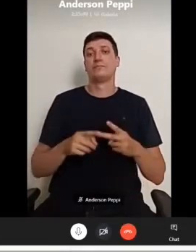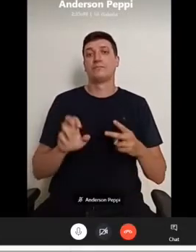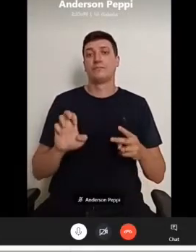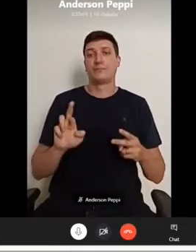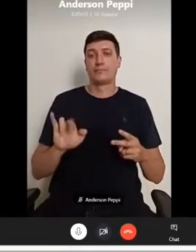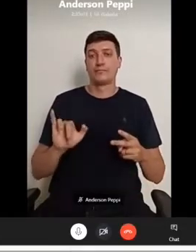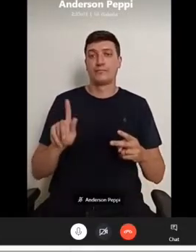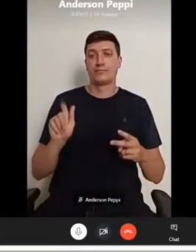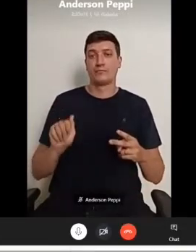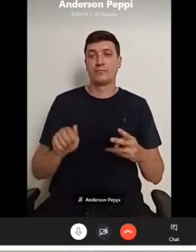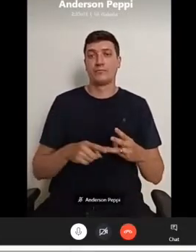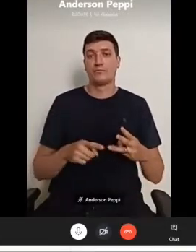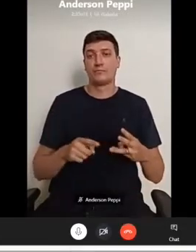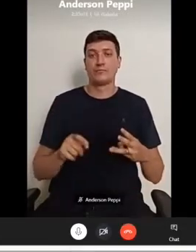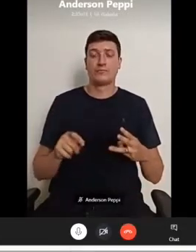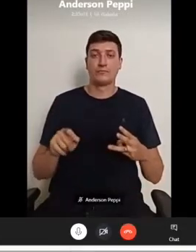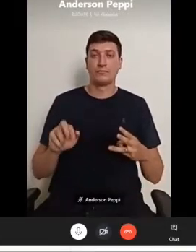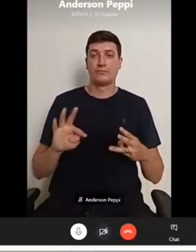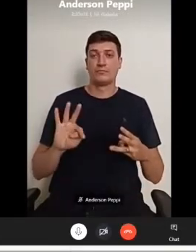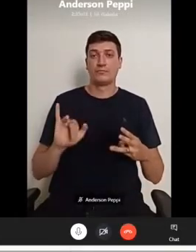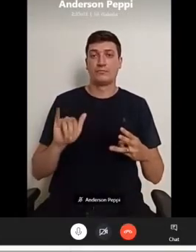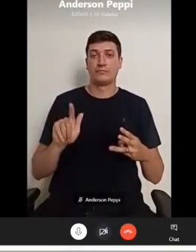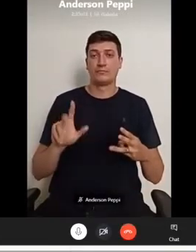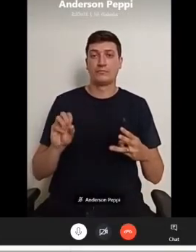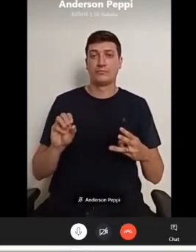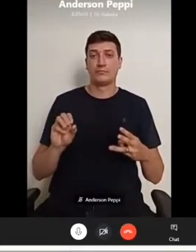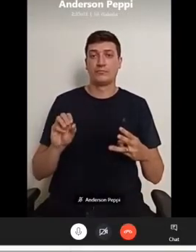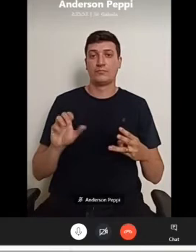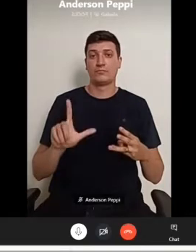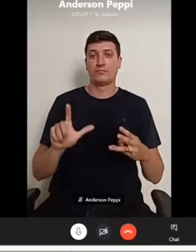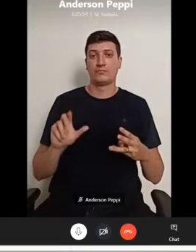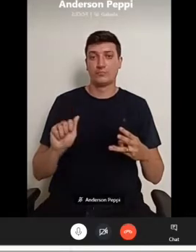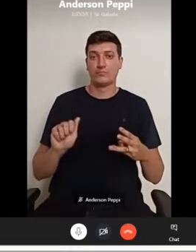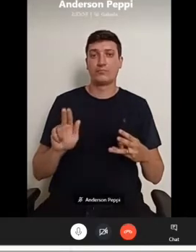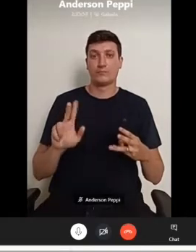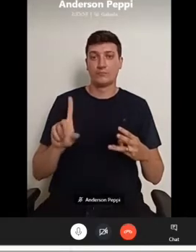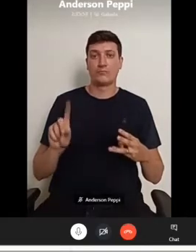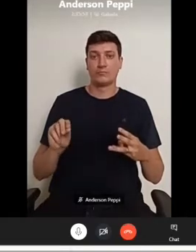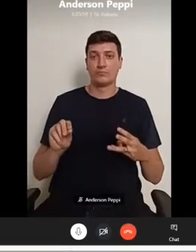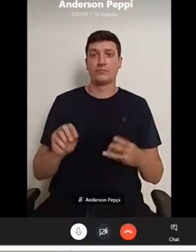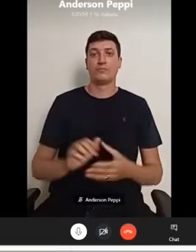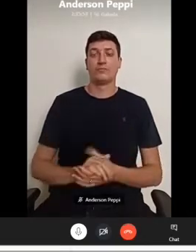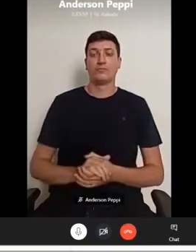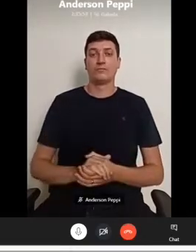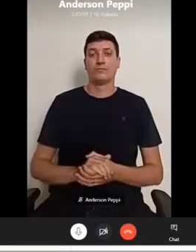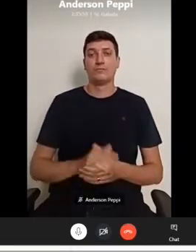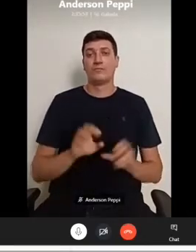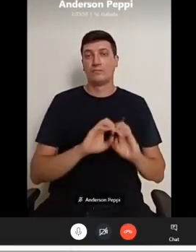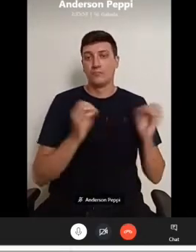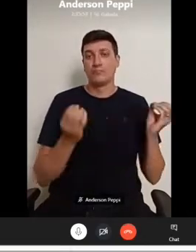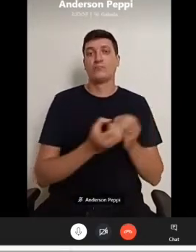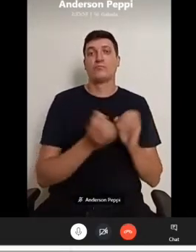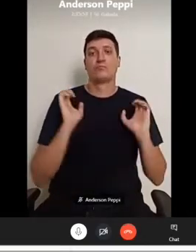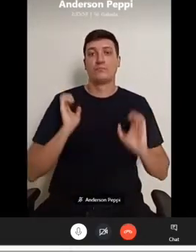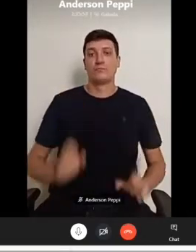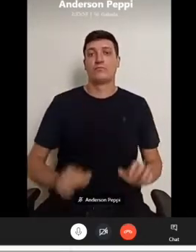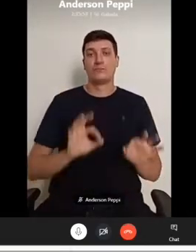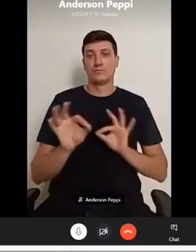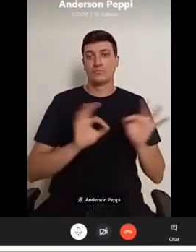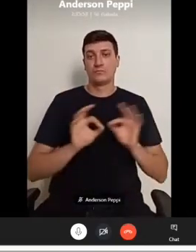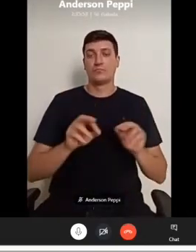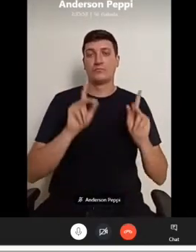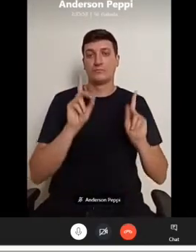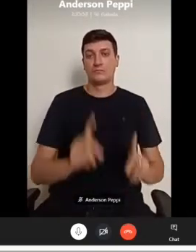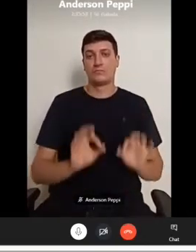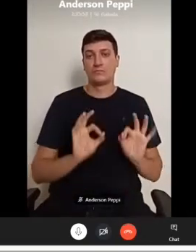Leal Tiago e Laudo Gomes da Silva. Comissão de Ética, Decoro Parlamentar e Disciplina, André Rogério